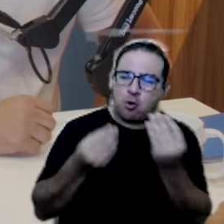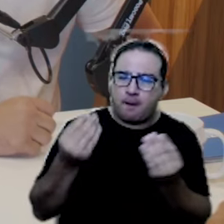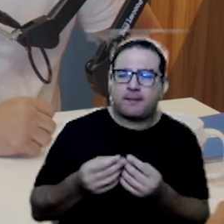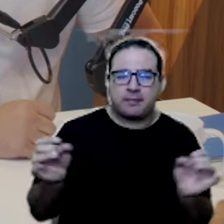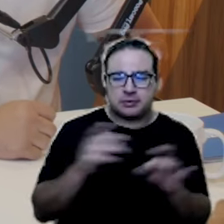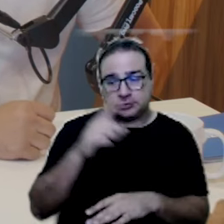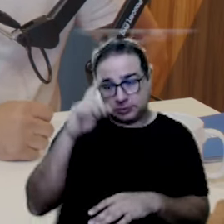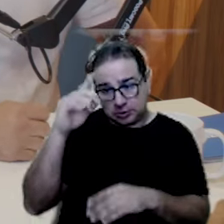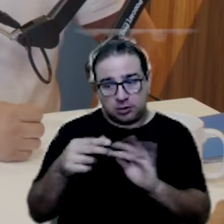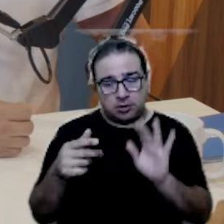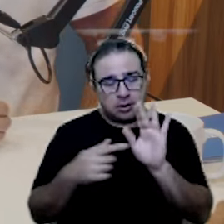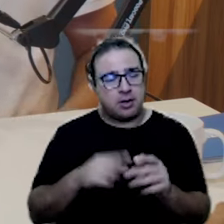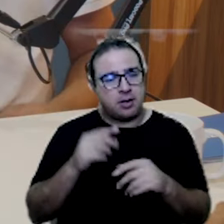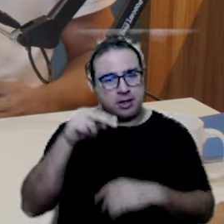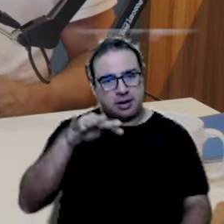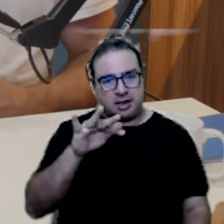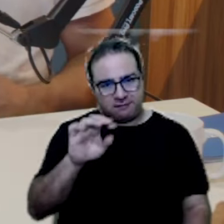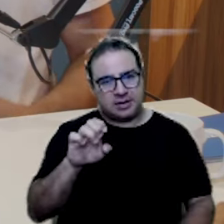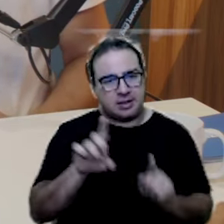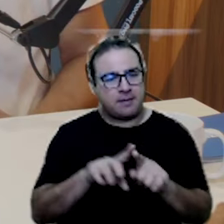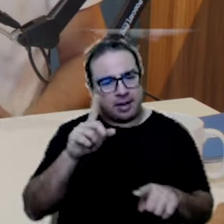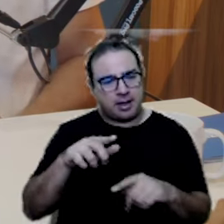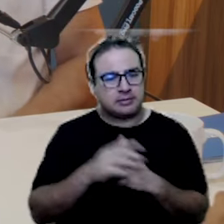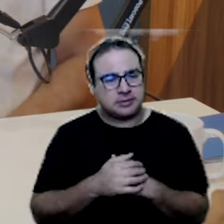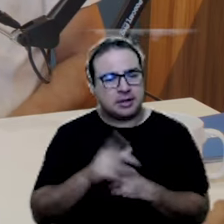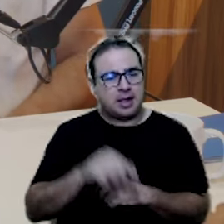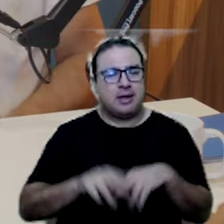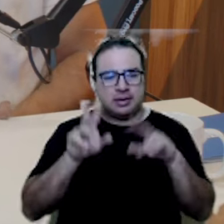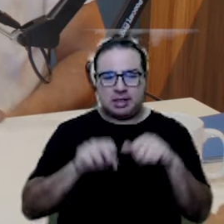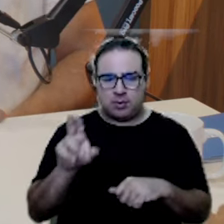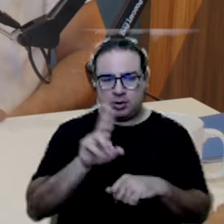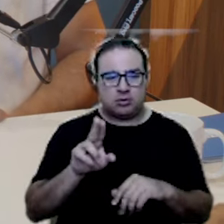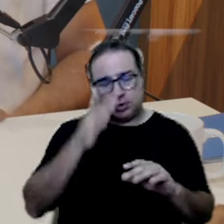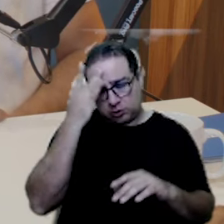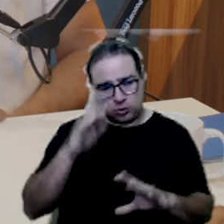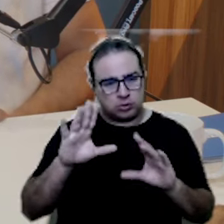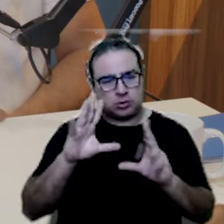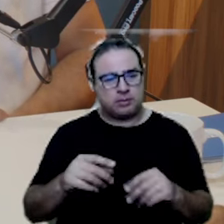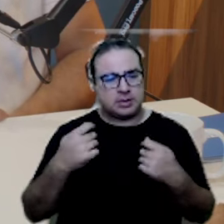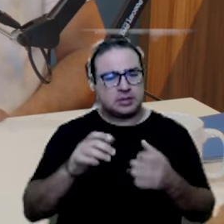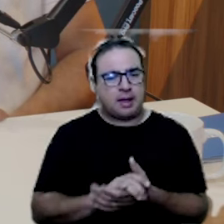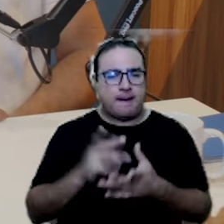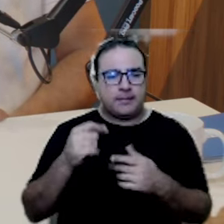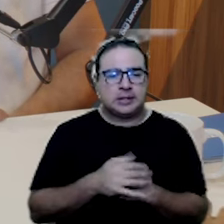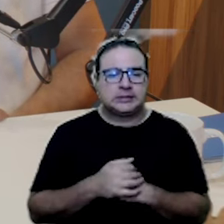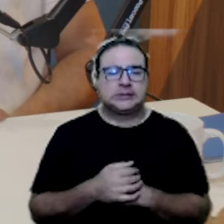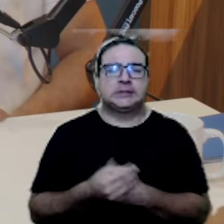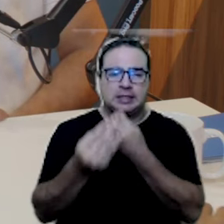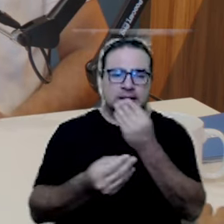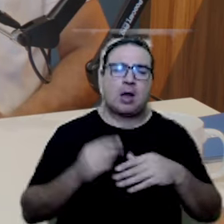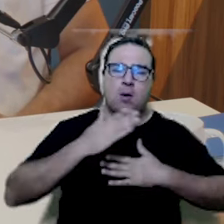deixar bem prático no dia a dia como a gente fez a da NF porque é um assunto de utilidade pública não adianta a gente